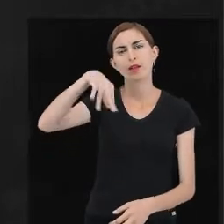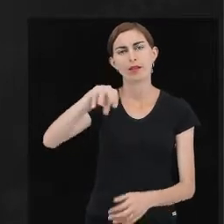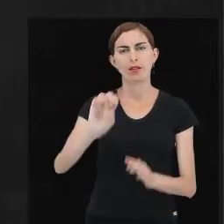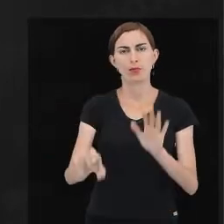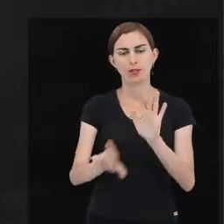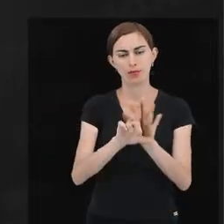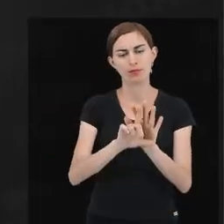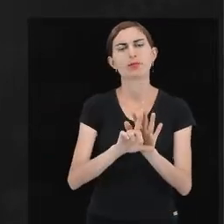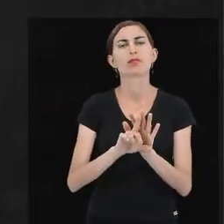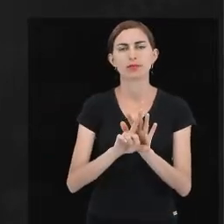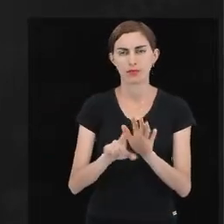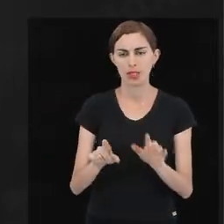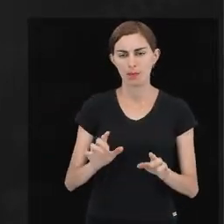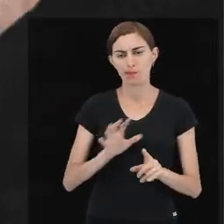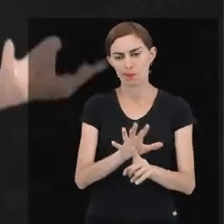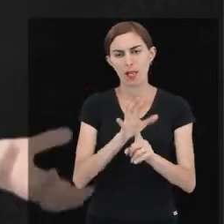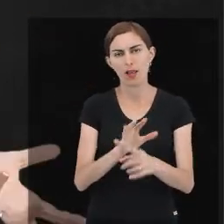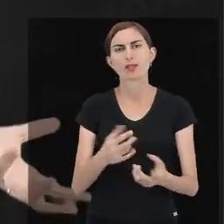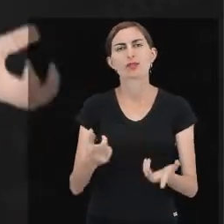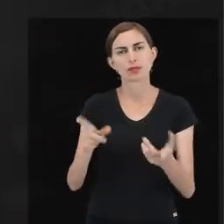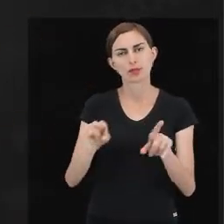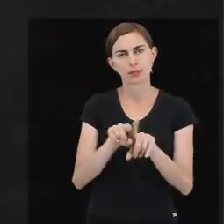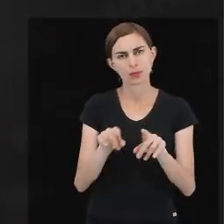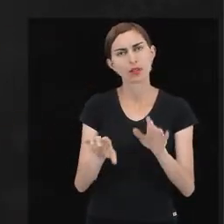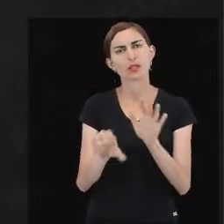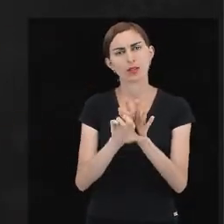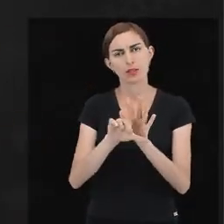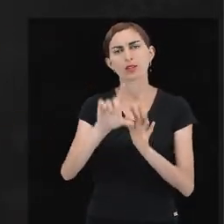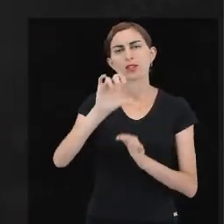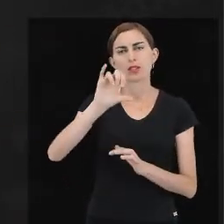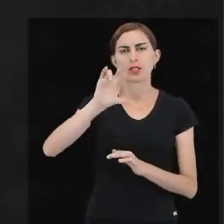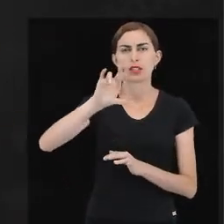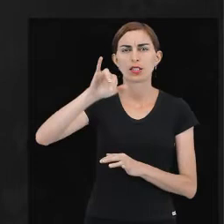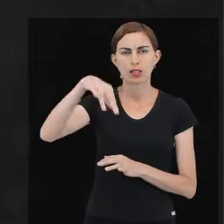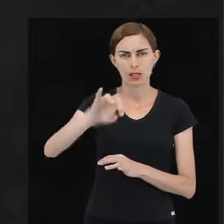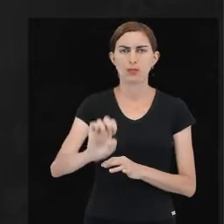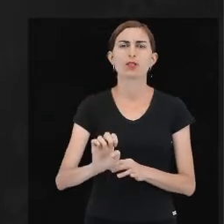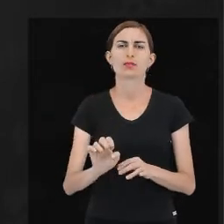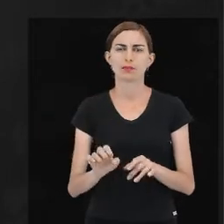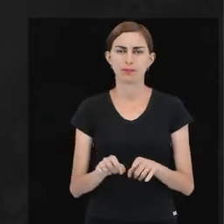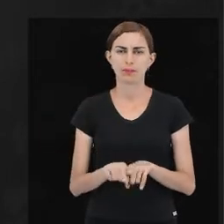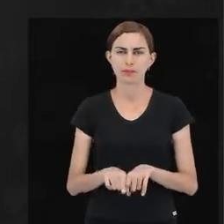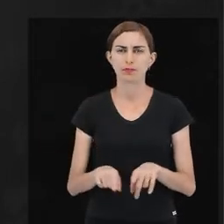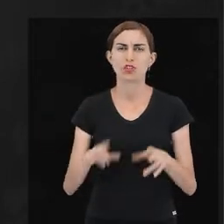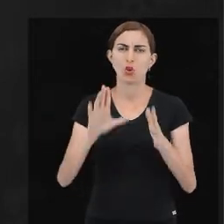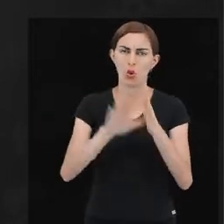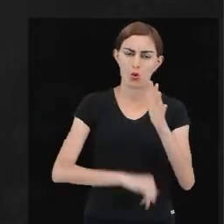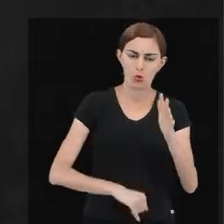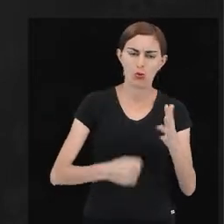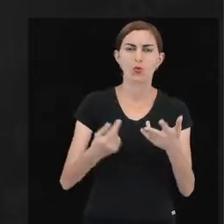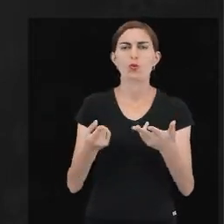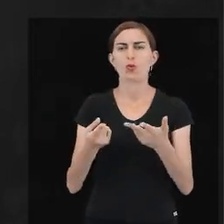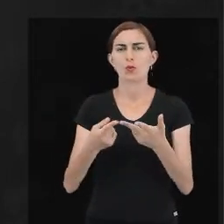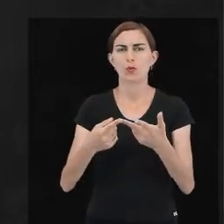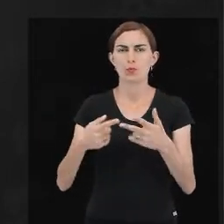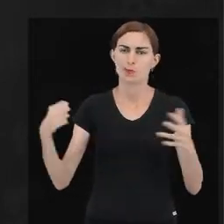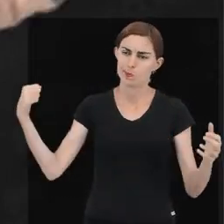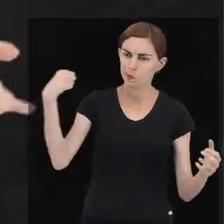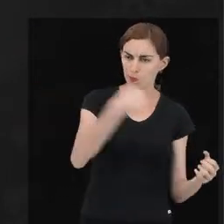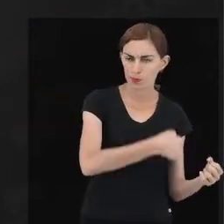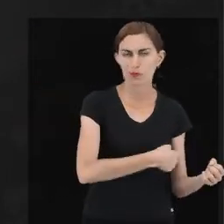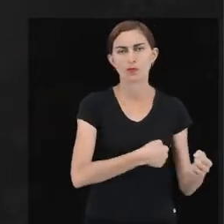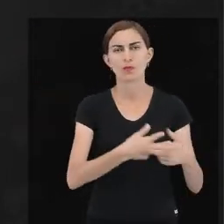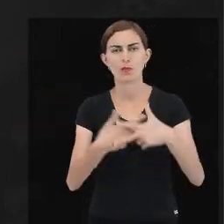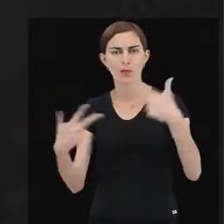considerado um ato infracional. Ameaça é crime. Também considerado como ato infracional. Furto, lesão